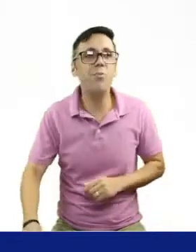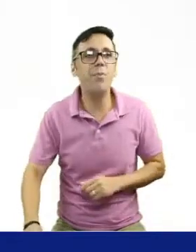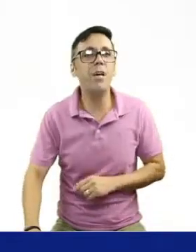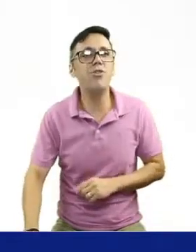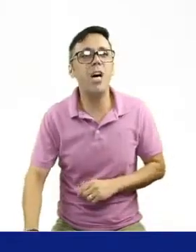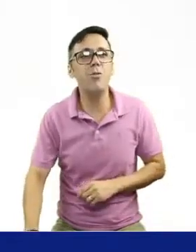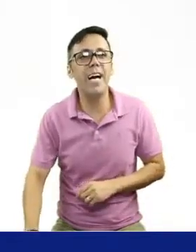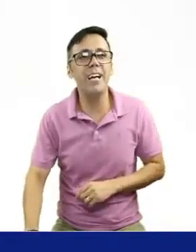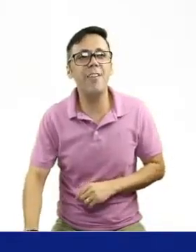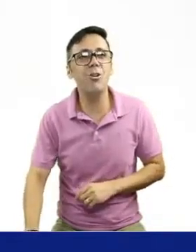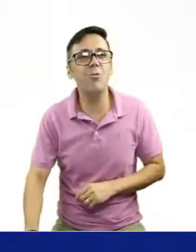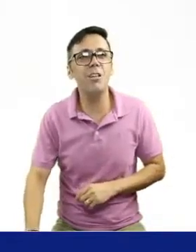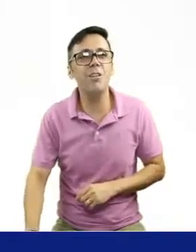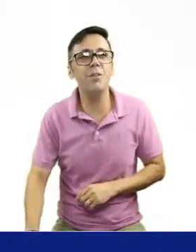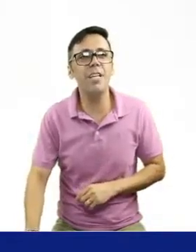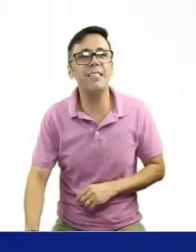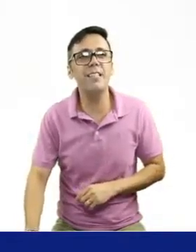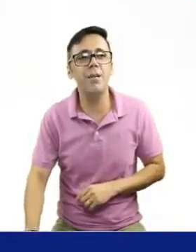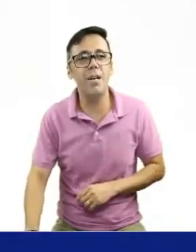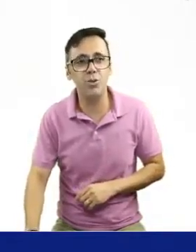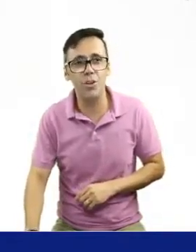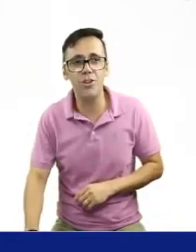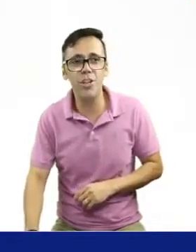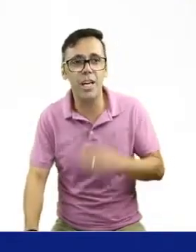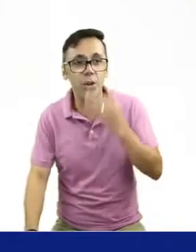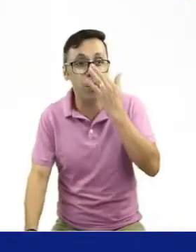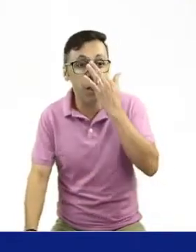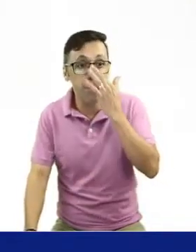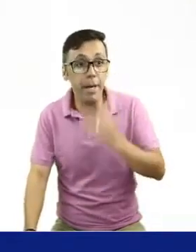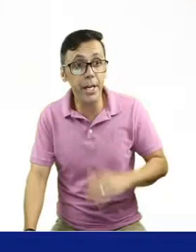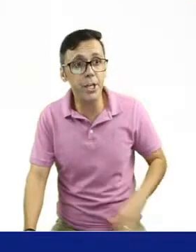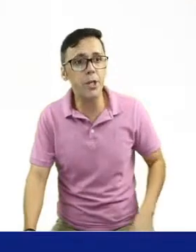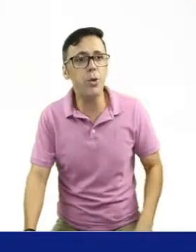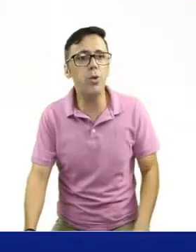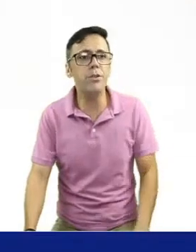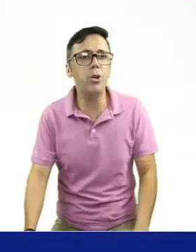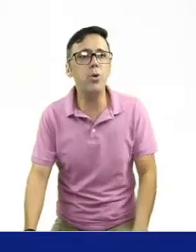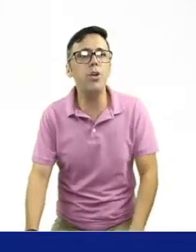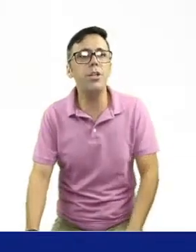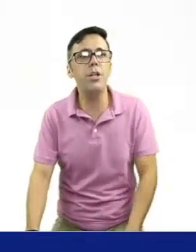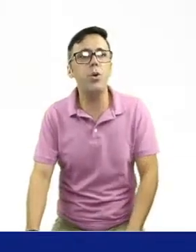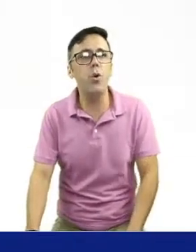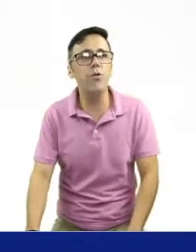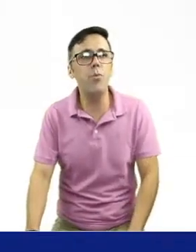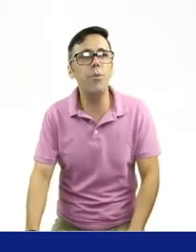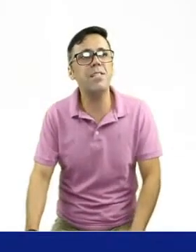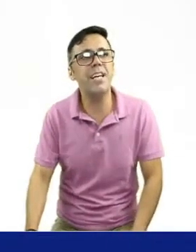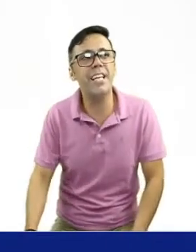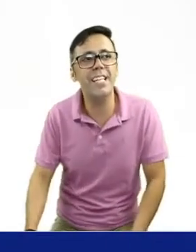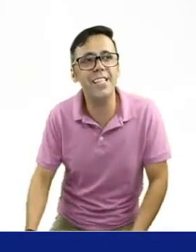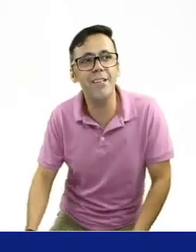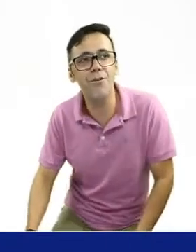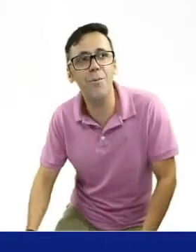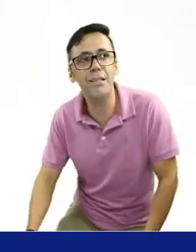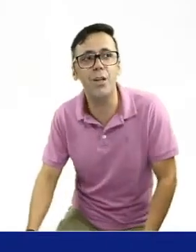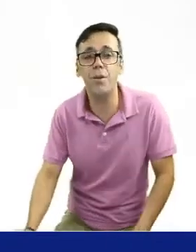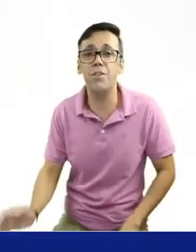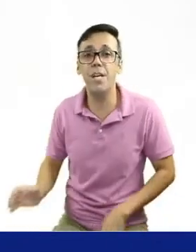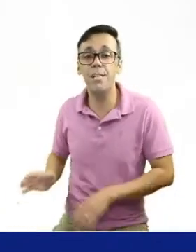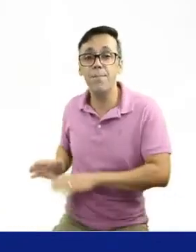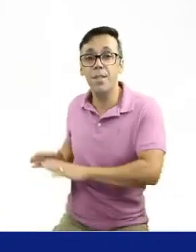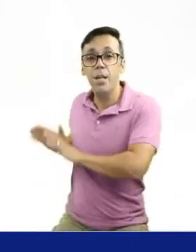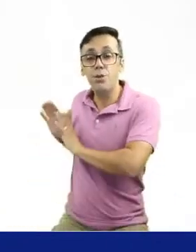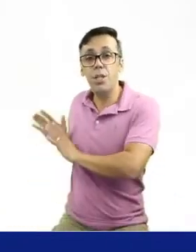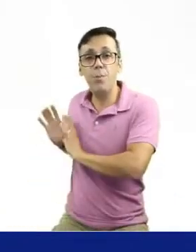tá confia no pai que diabo Cai vem comigo vamos nessa tem mais coisa chegando pergunta do Rodrigo vou passar aqui essa